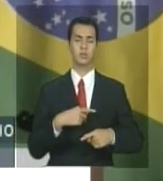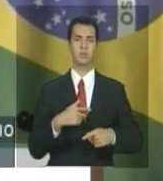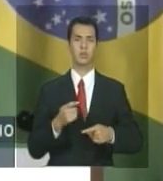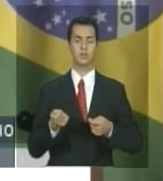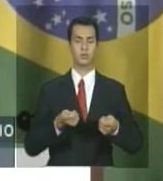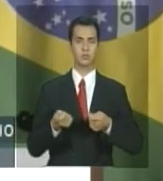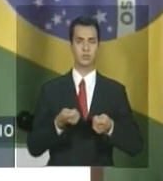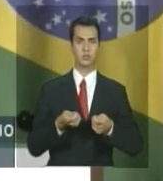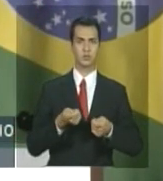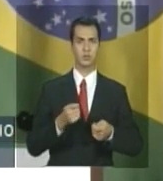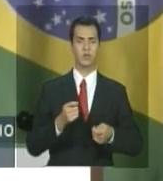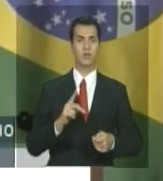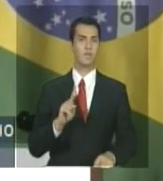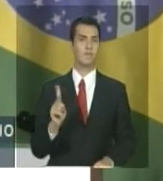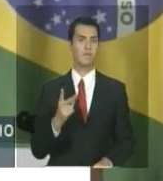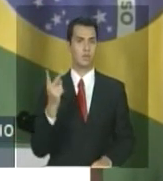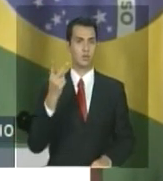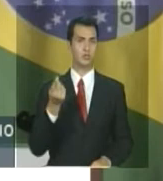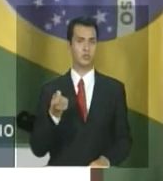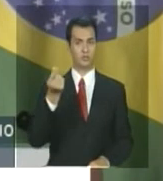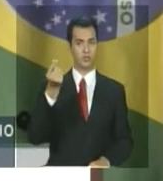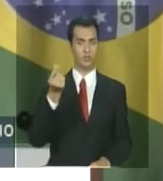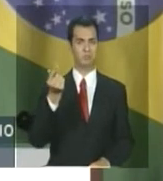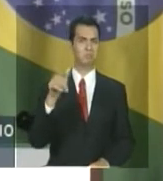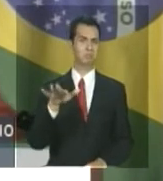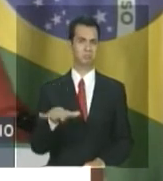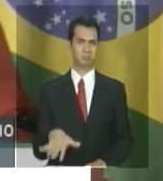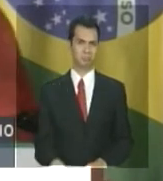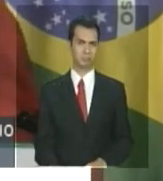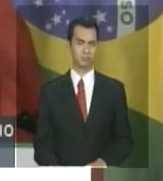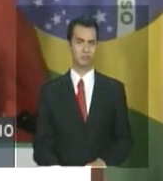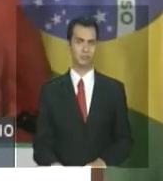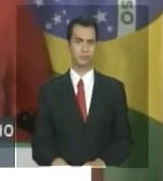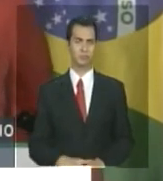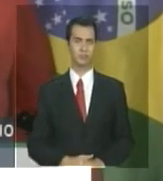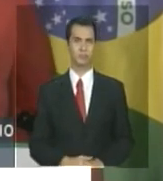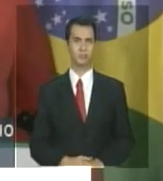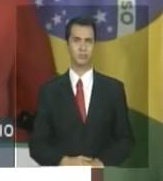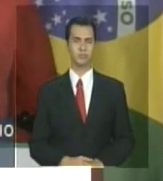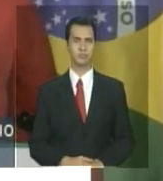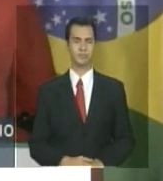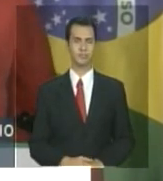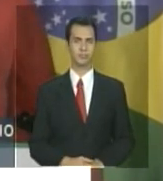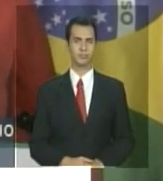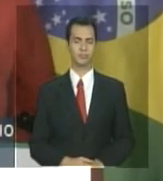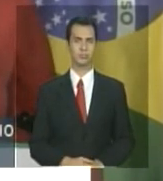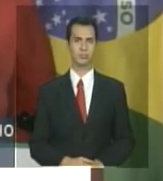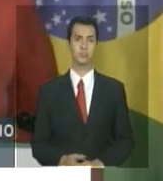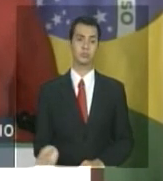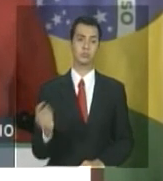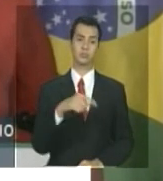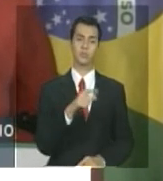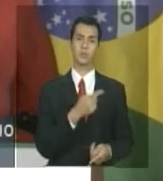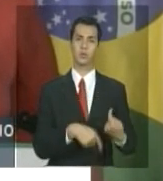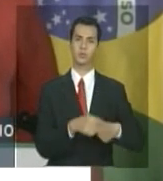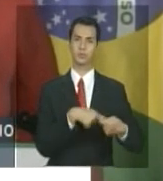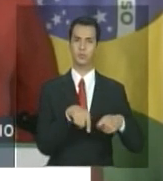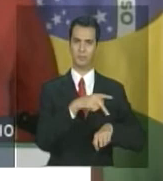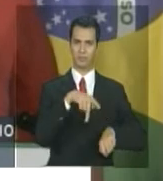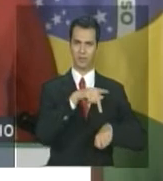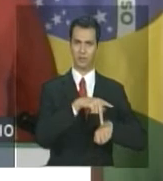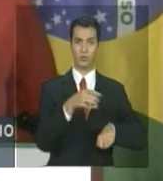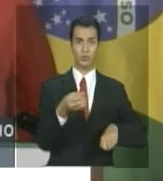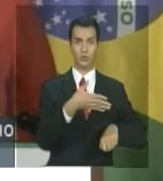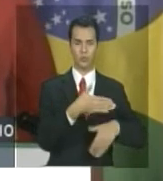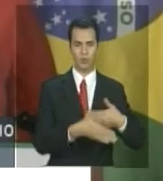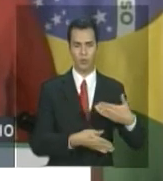artificialmente, a desvalorização das moedas dos países desenvolvidos provoca nas economias emergentes